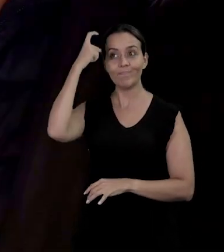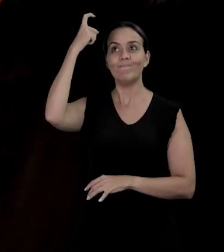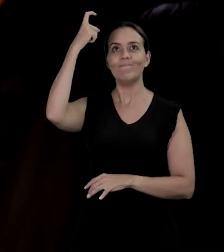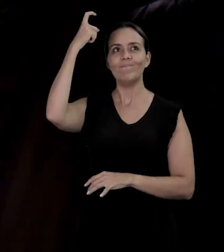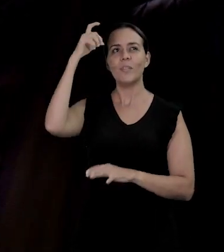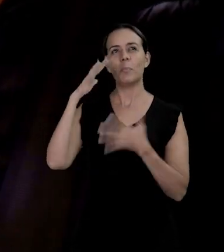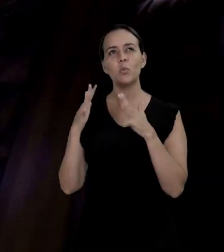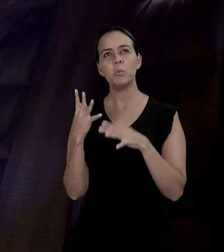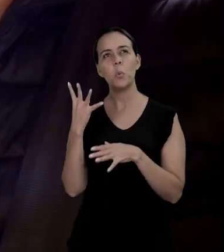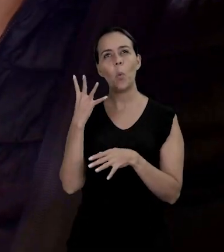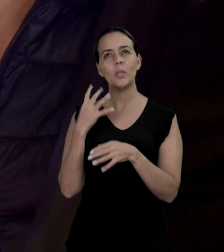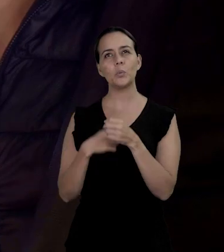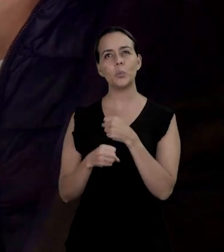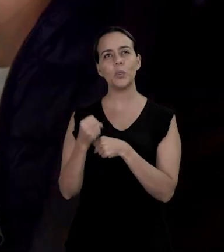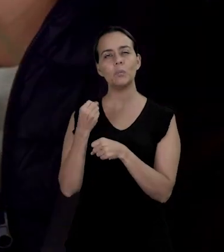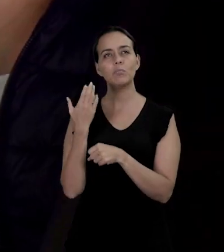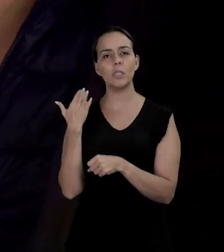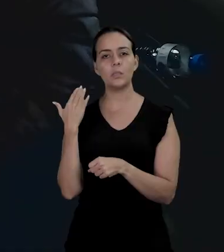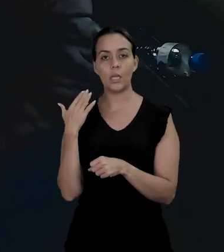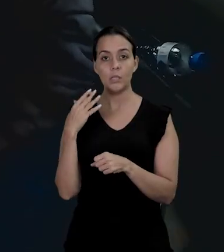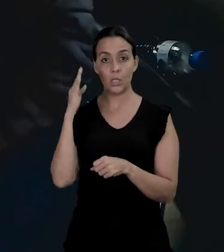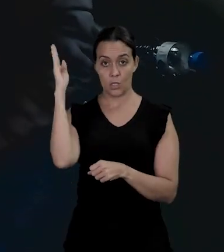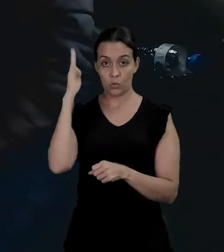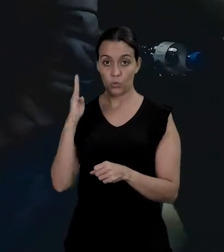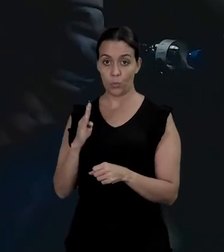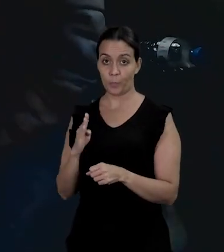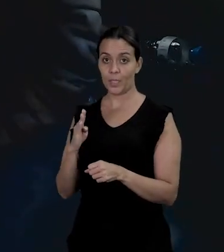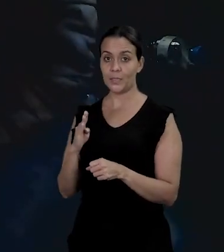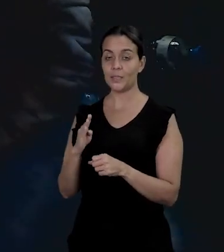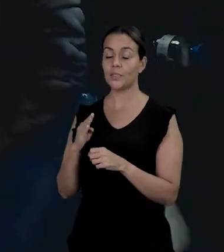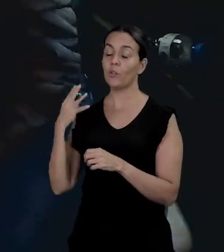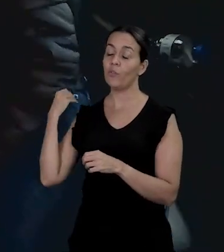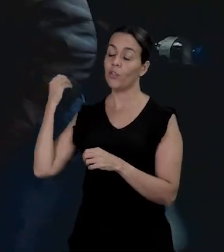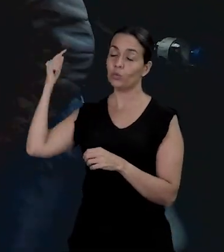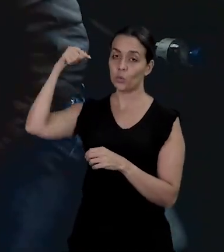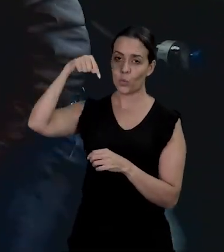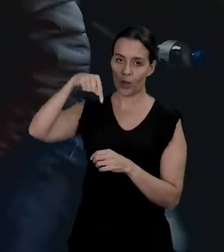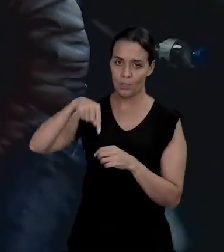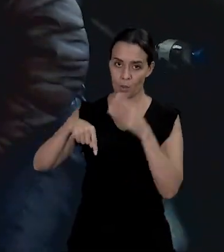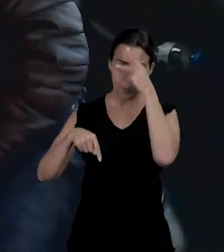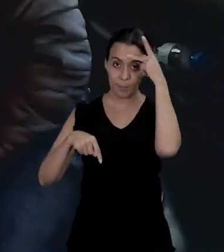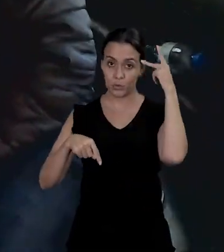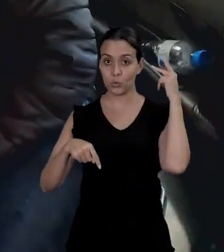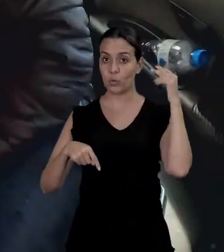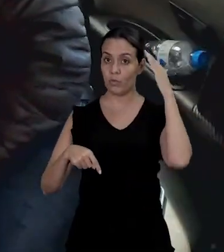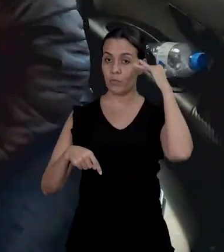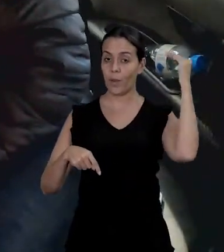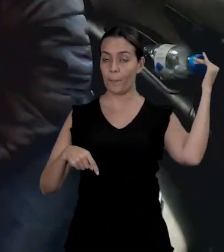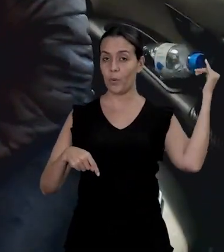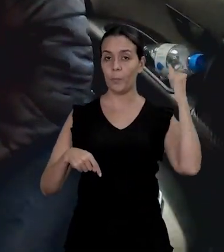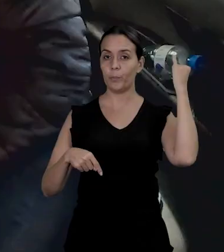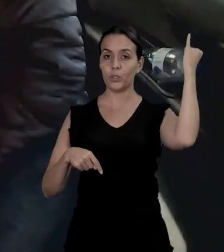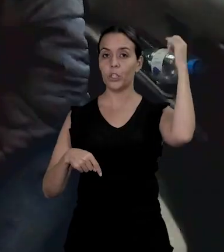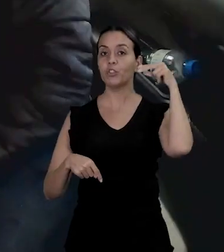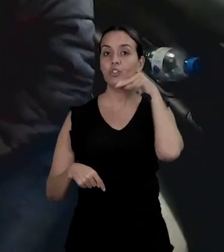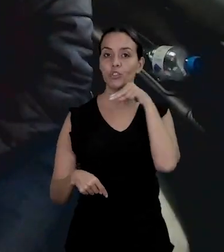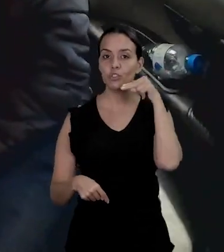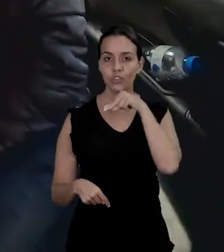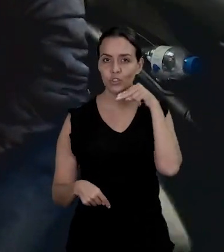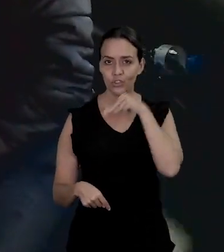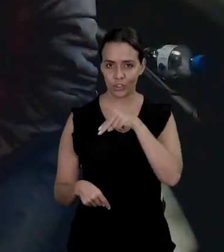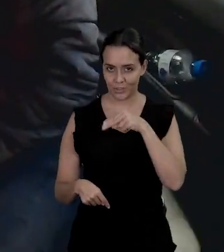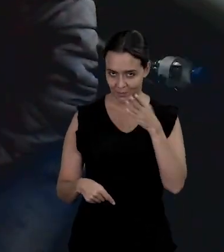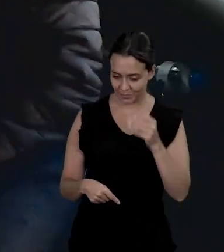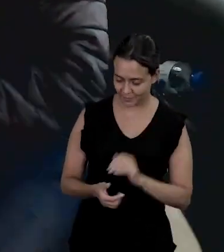Big Techs e ela era nigeriana. Eu também sou, você sabe, né? Maravilhosa. E aí ela estava